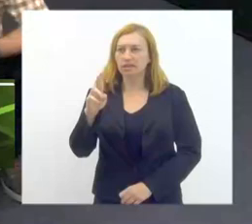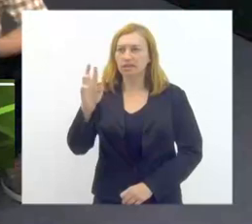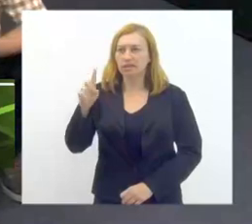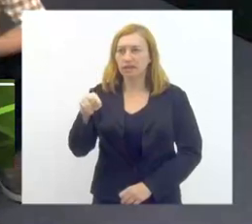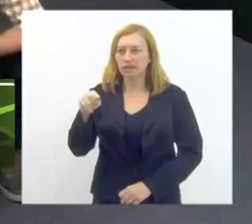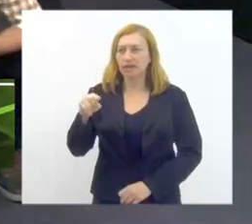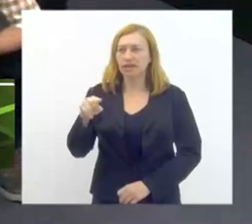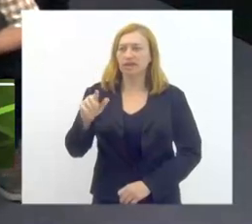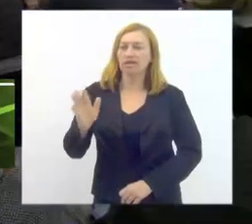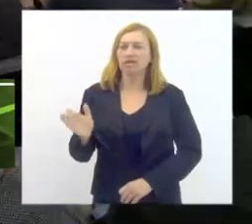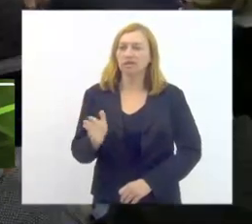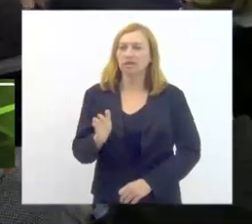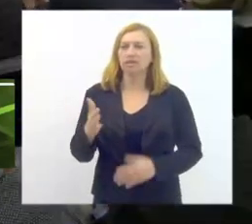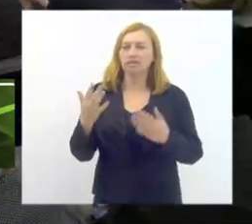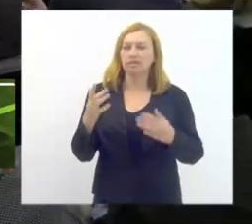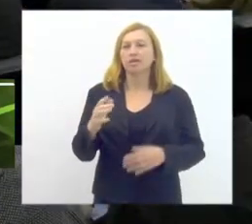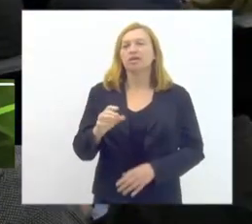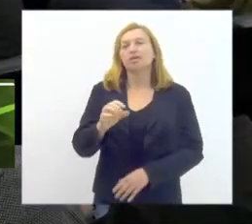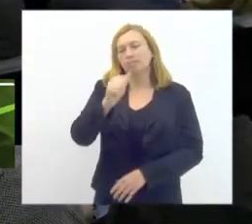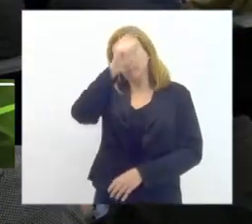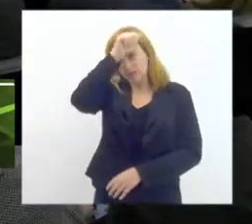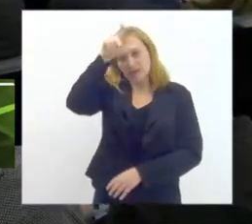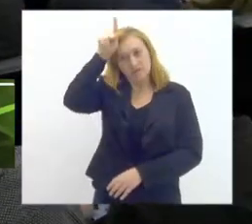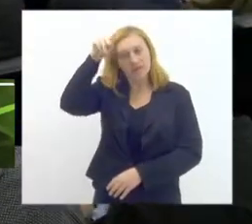o prefeito de Miguel Pereira.